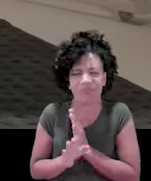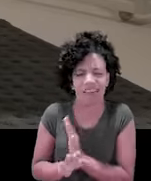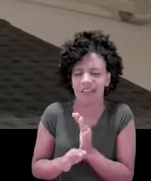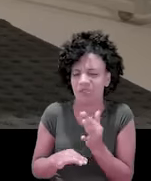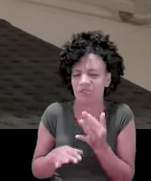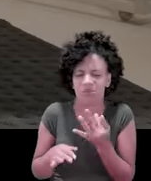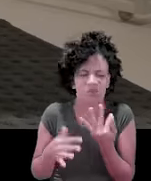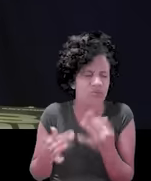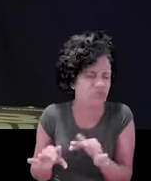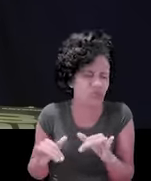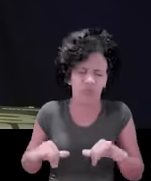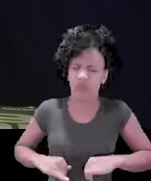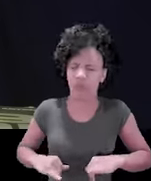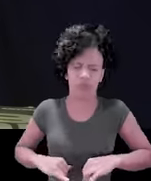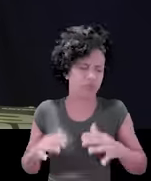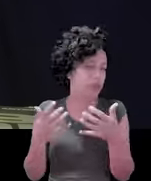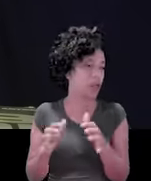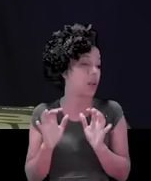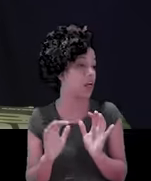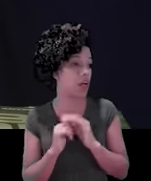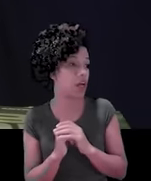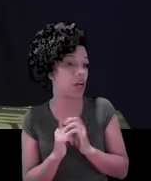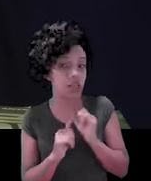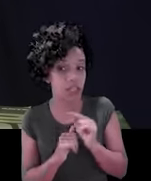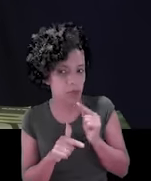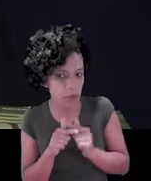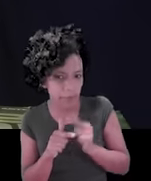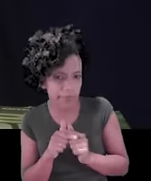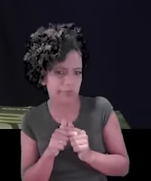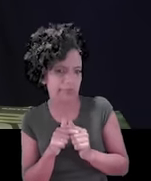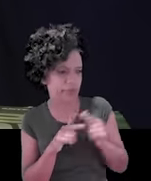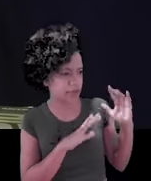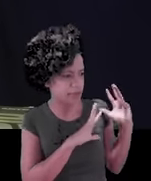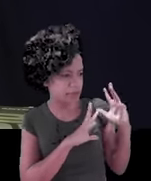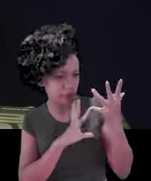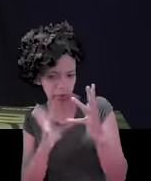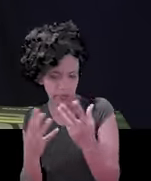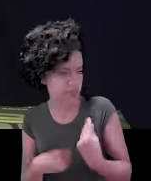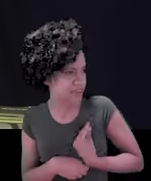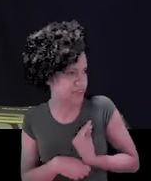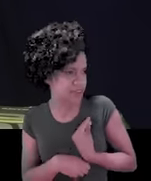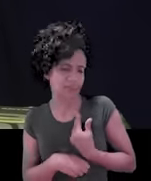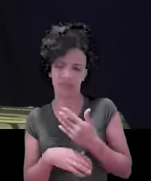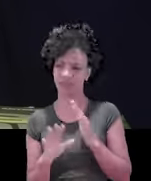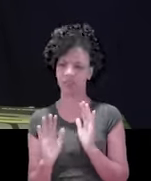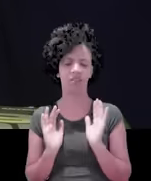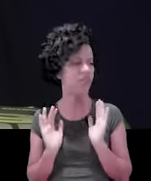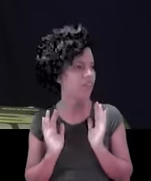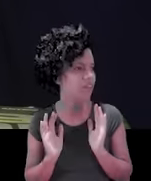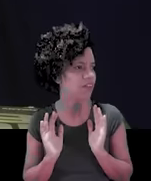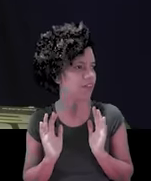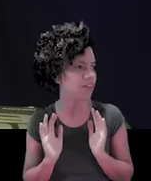sofrimento esse sim assim você quer meu destino se é isso manda uma um mau